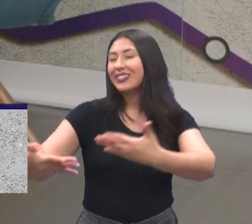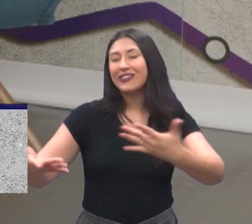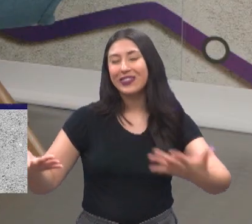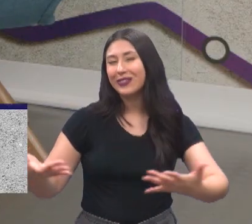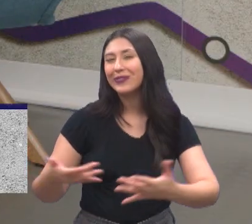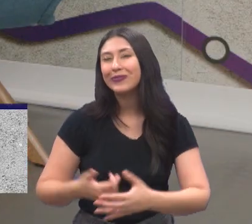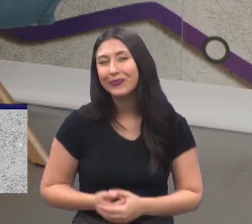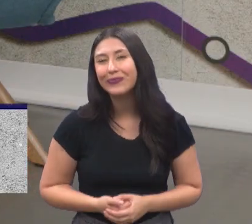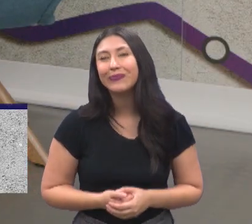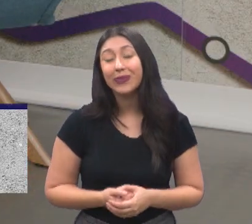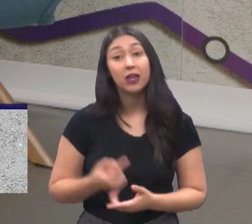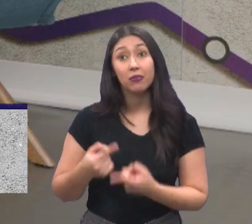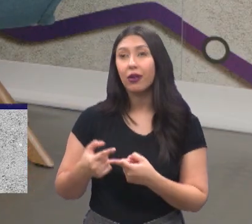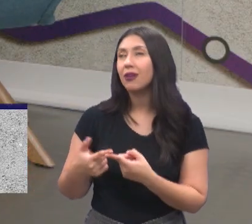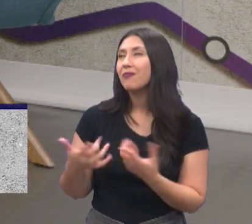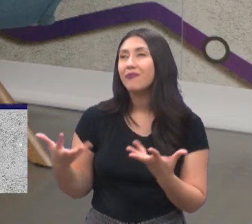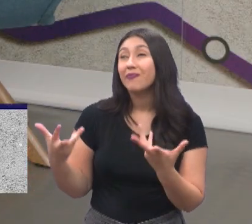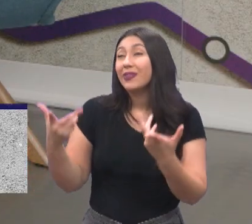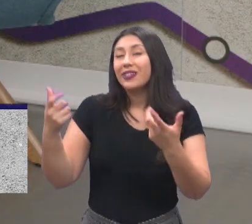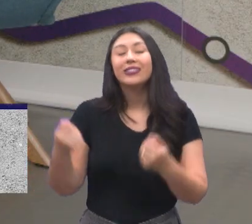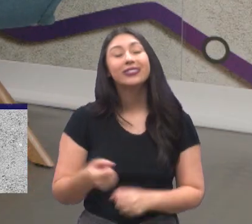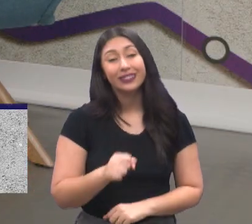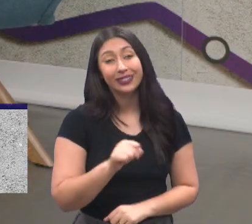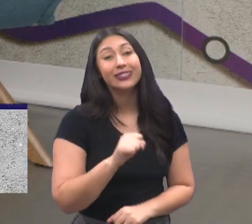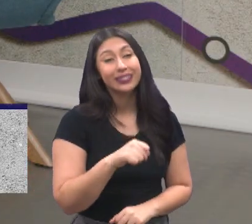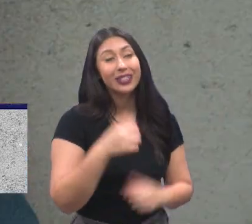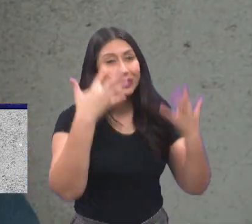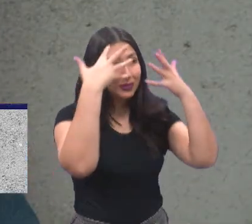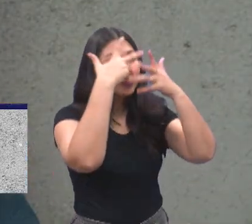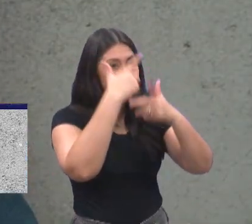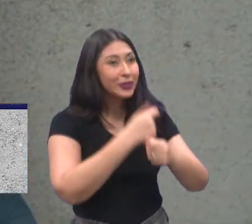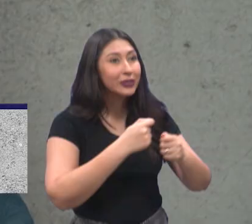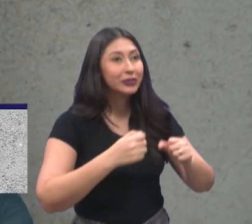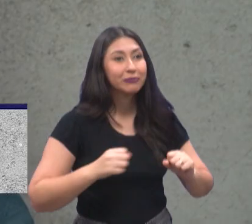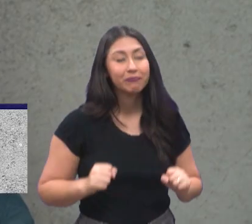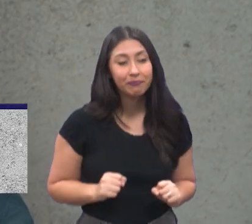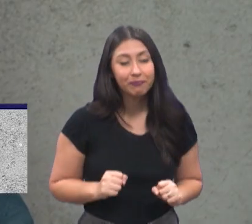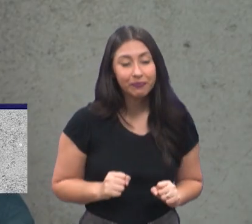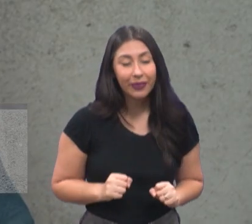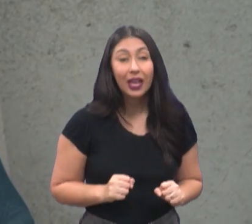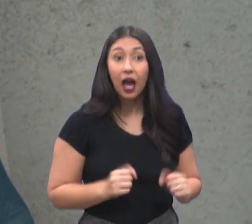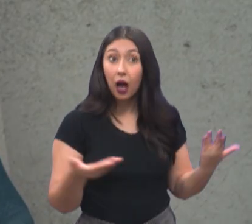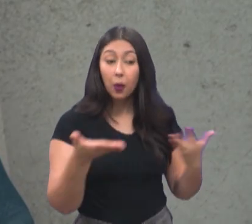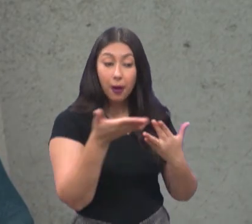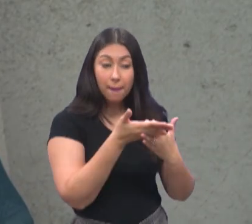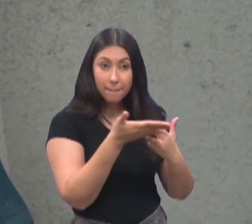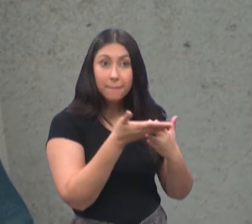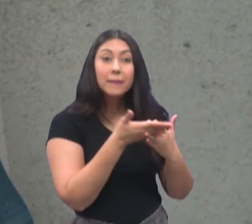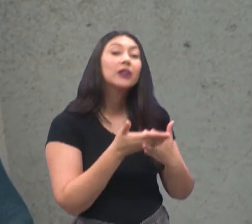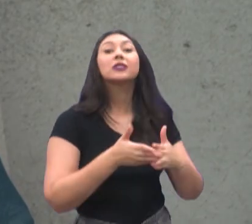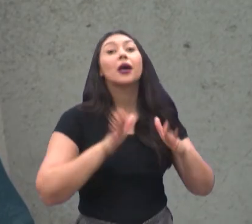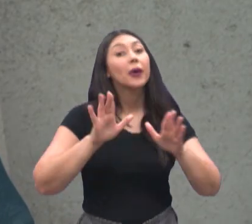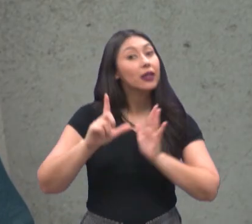né? Porque é mágico, né? Sim, com certeza. É muito, muito, muito bonito mesmo. Ó, Verônica, a gente vai dar mais uma pausa rápida aqui no programa, mas a gente